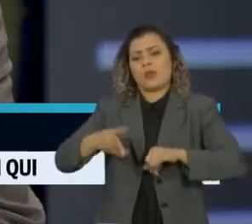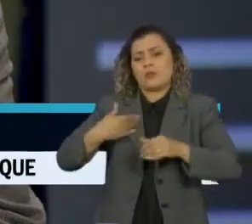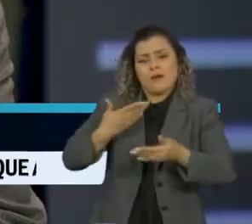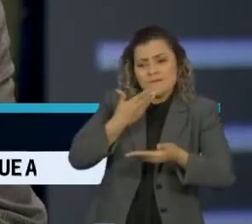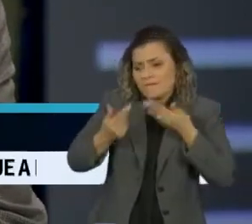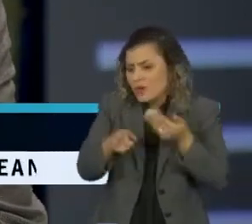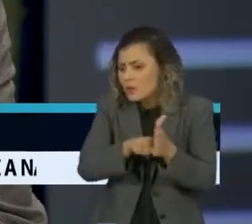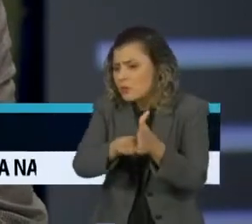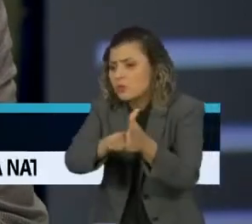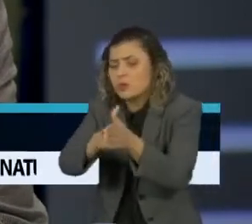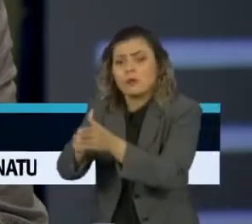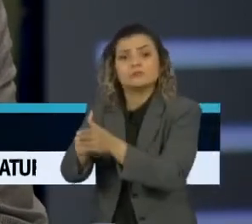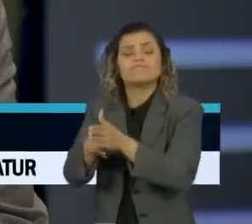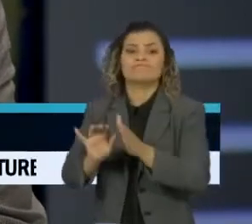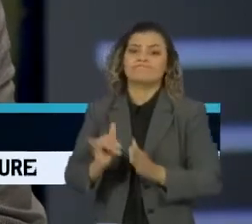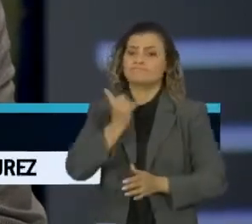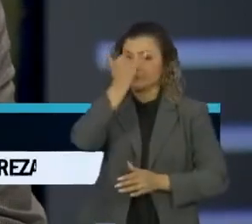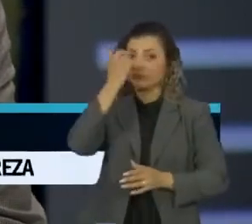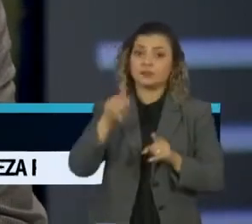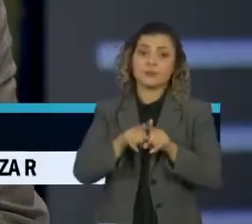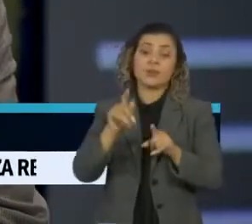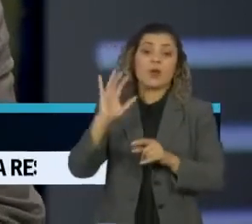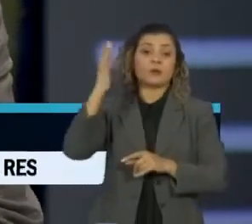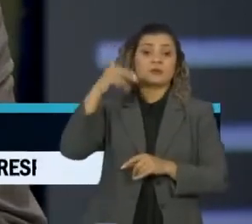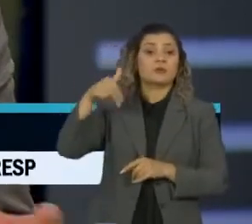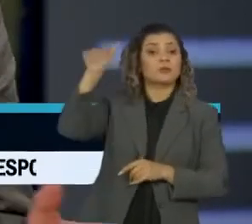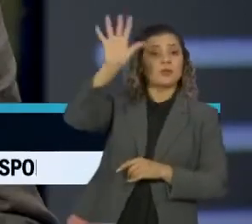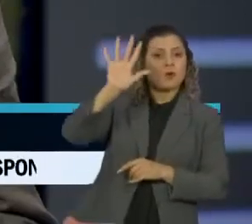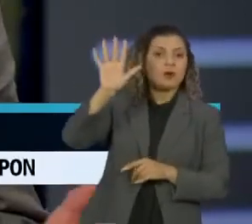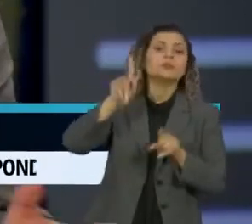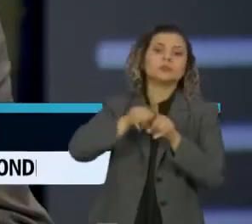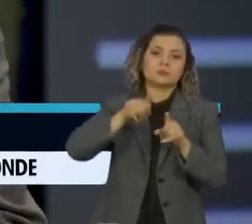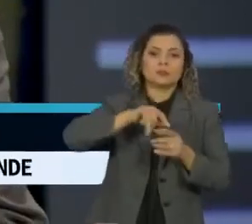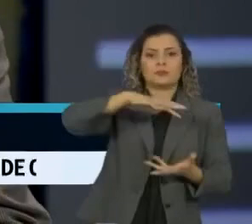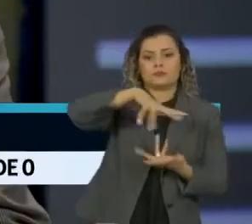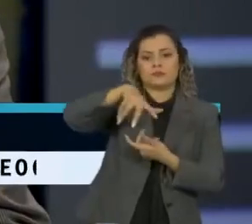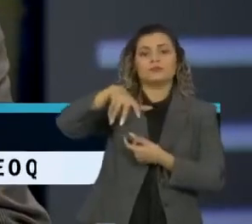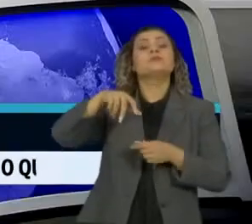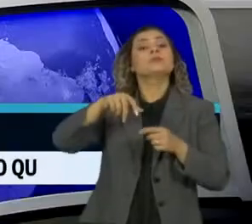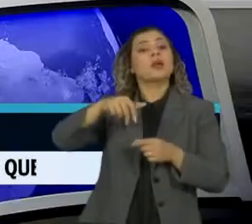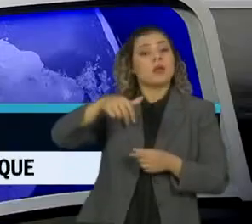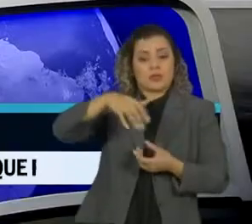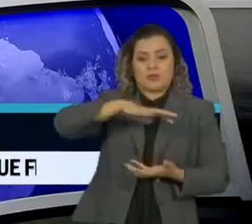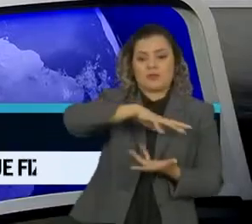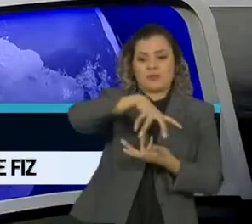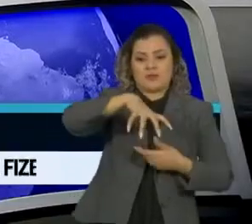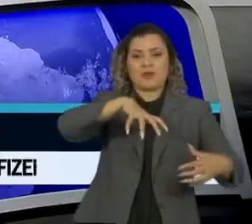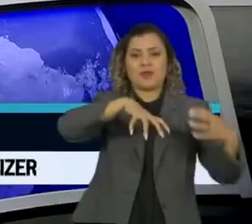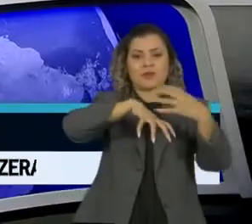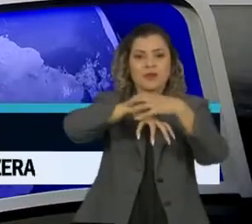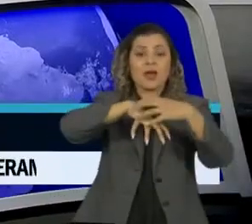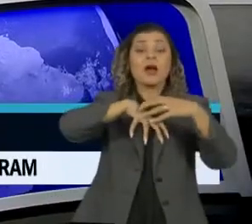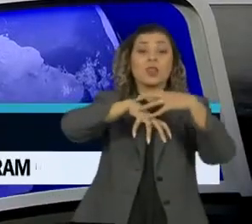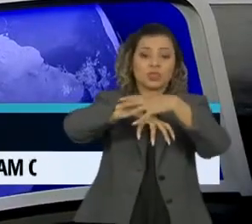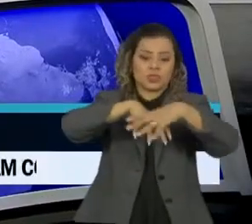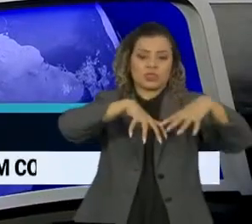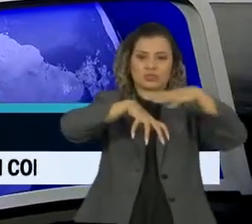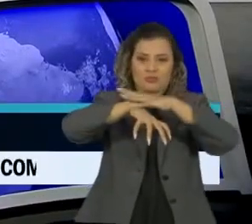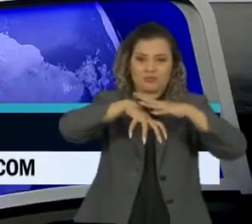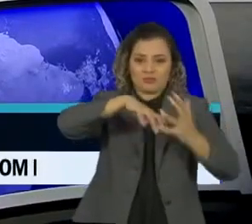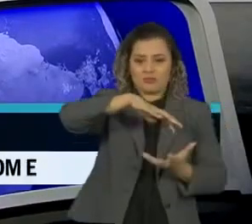fomos aprendendo com o que ocorreu no hemisfério norte. Então, algumas atitudes que no início nós não